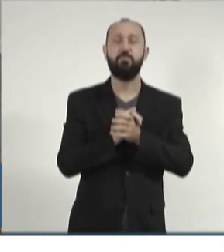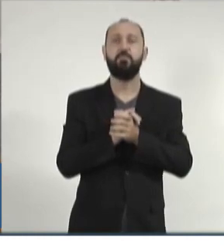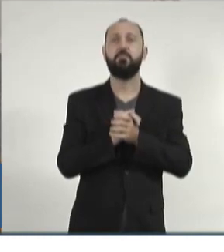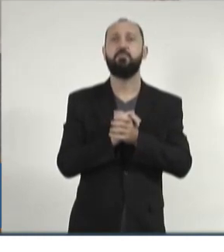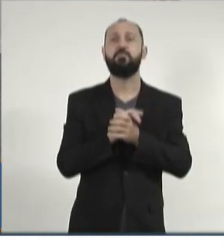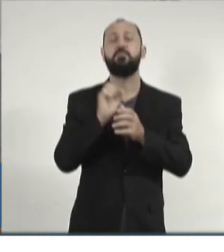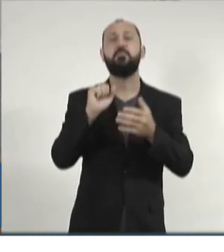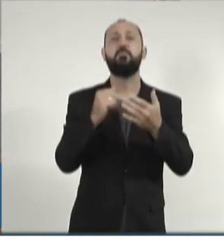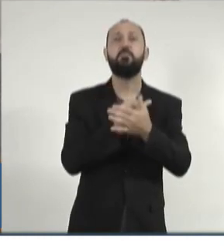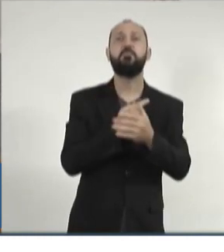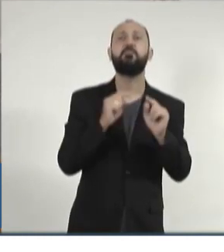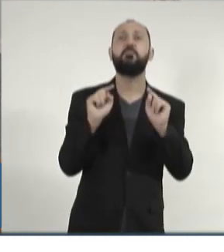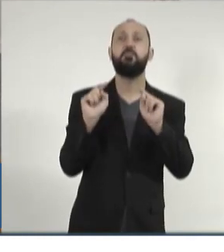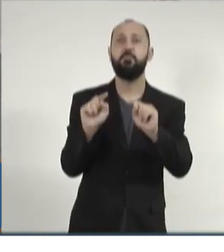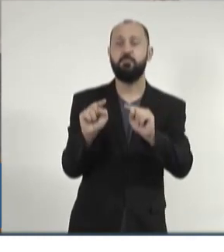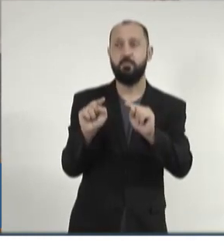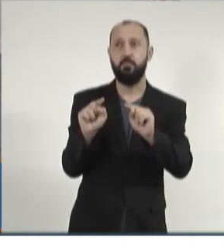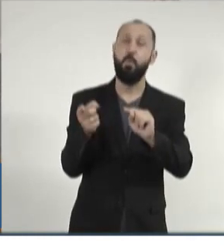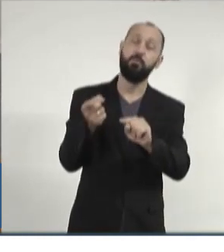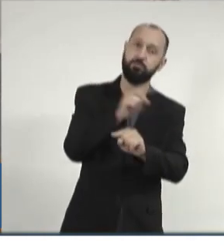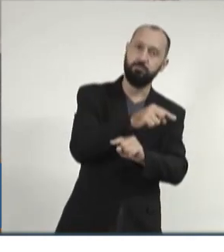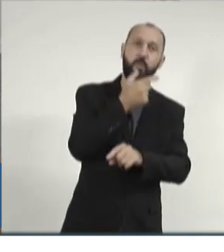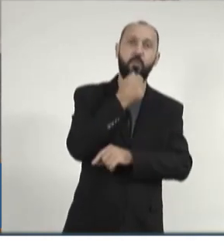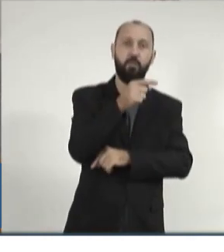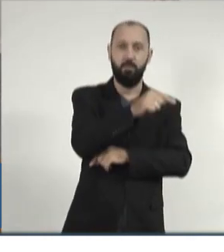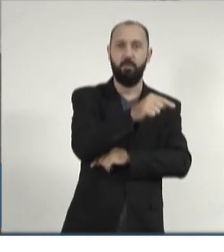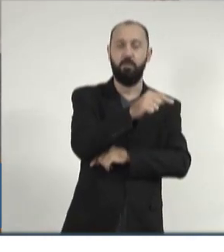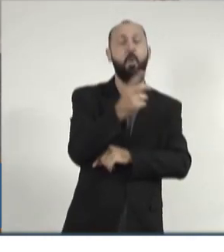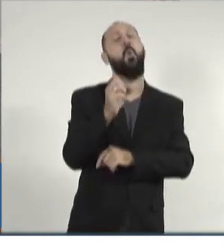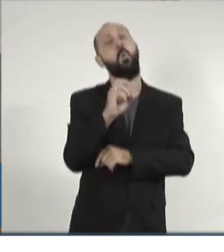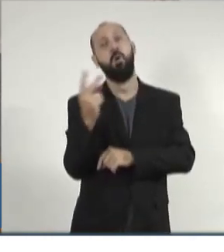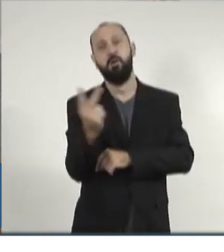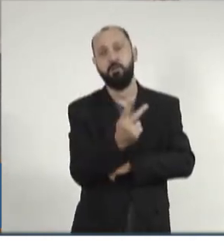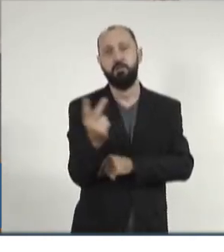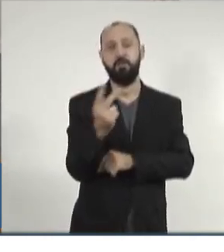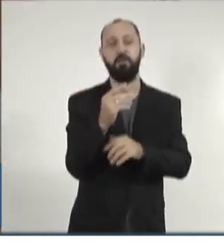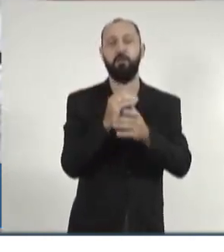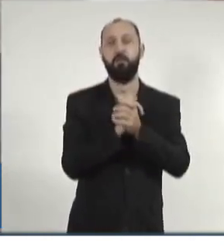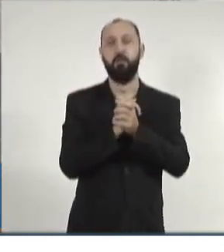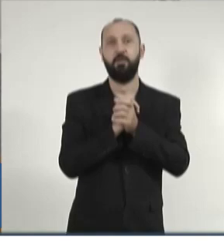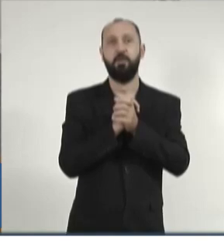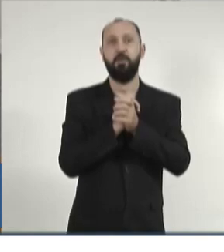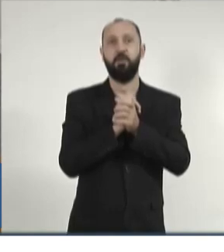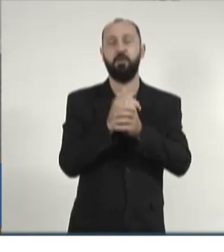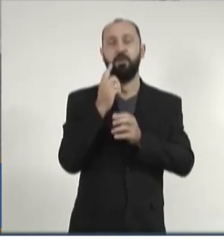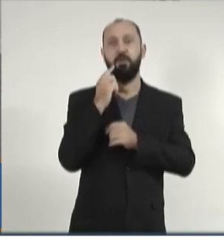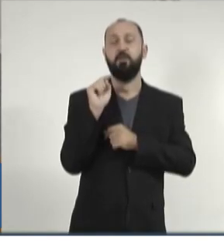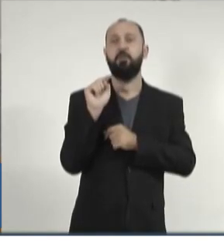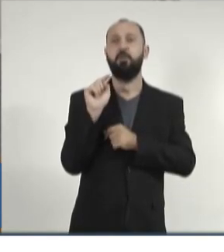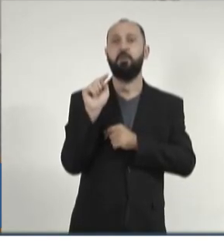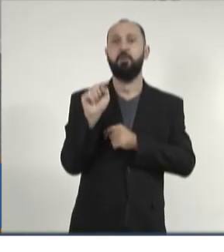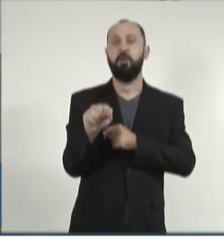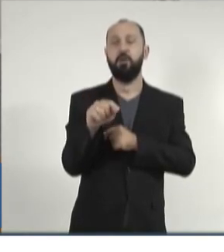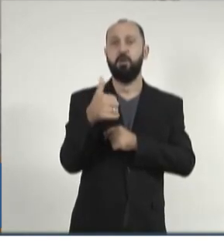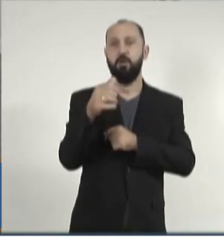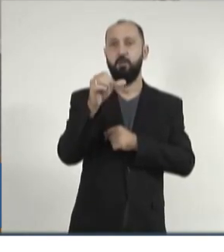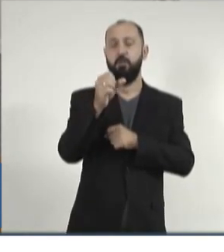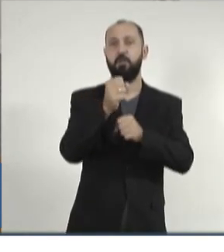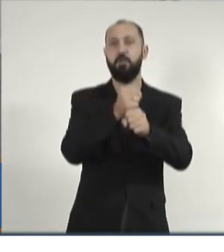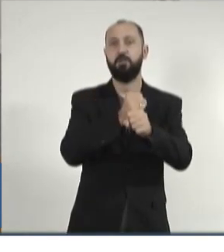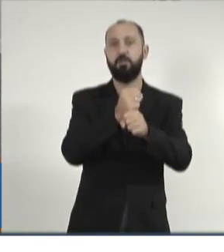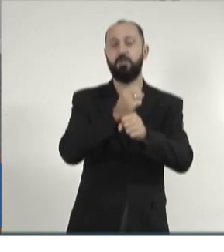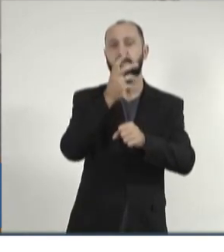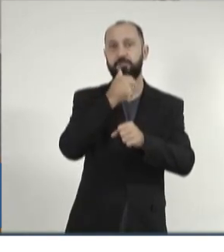que aconteceu com ela? Ou melhor, com ele? Ou melhor, com os dois? Ele levou 19 anos